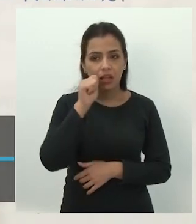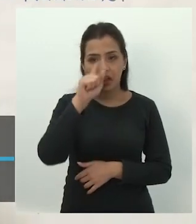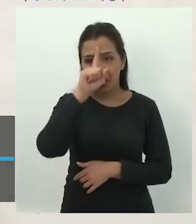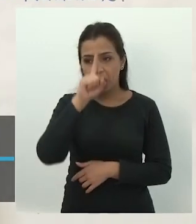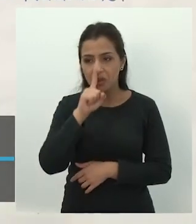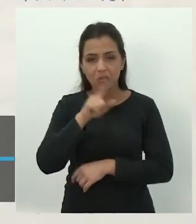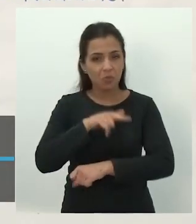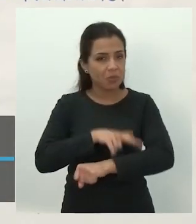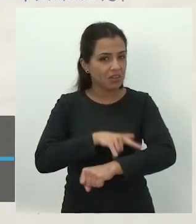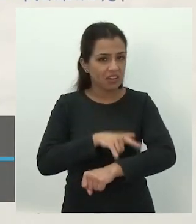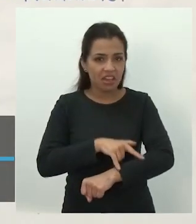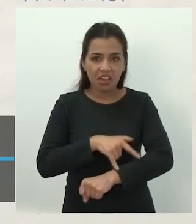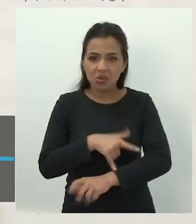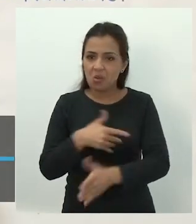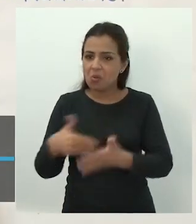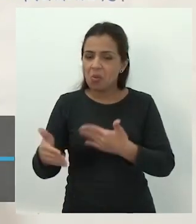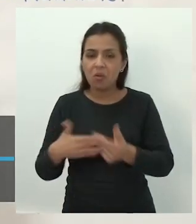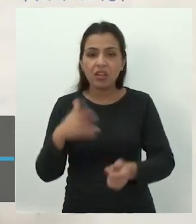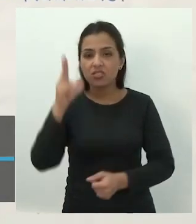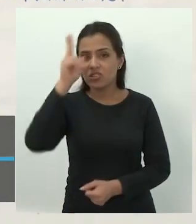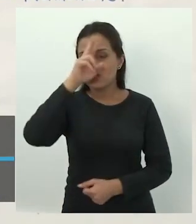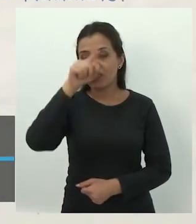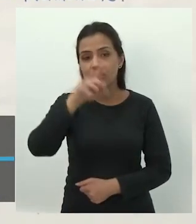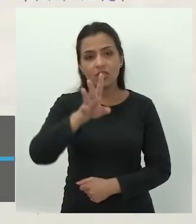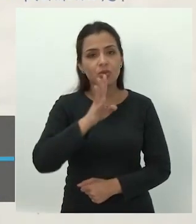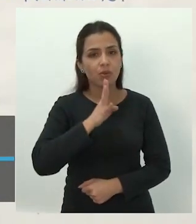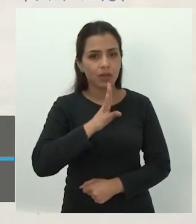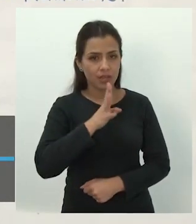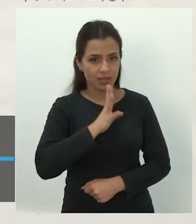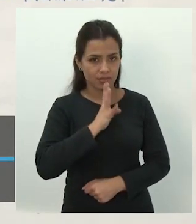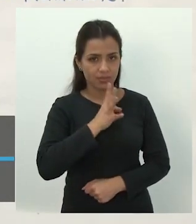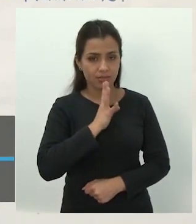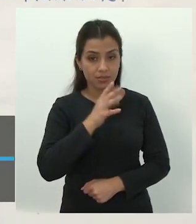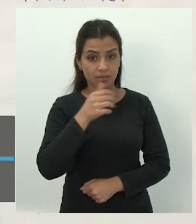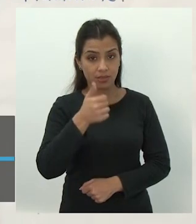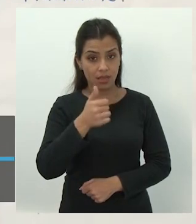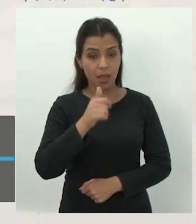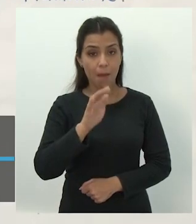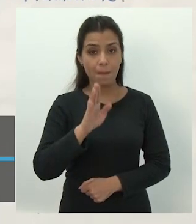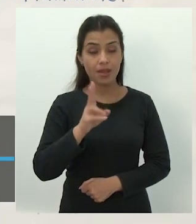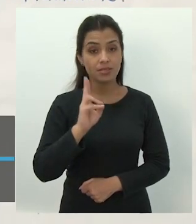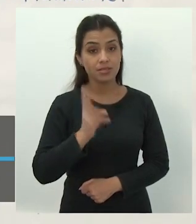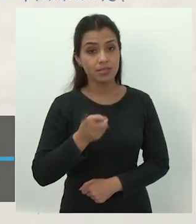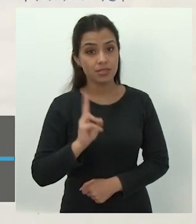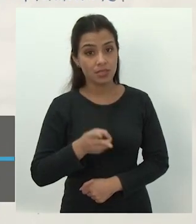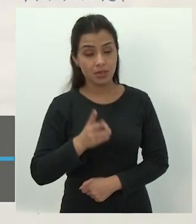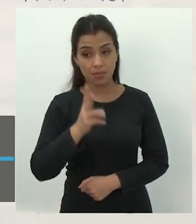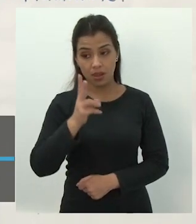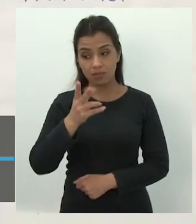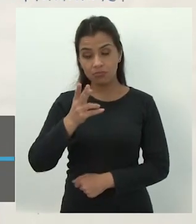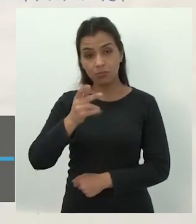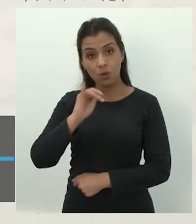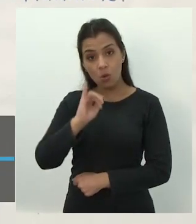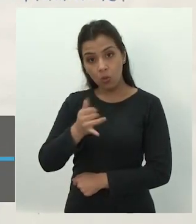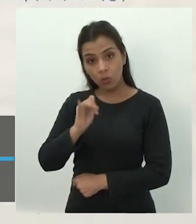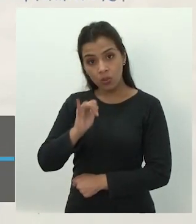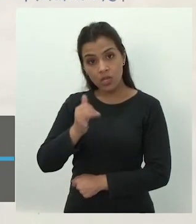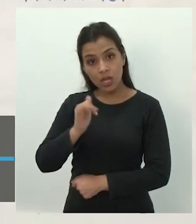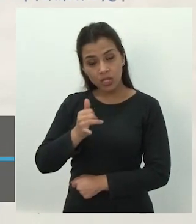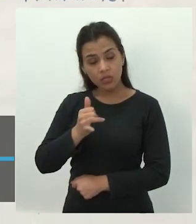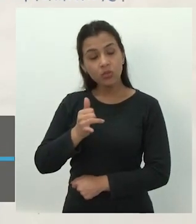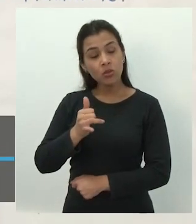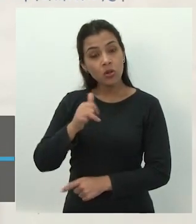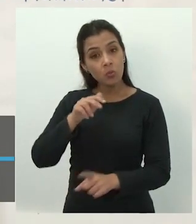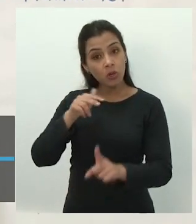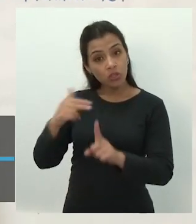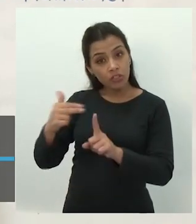Vocês podem criar aí a forma que vocês desejarem, tá? Lembrem-se sempre de contar também, não apenas do ponto de